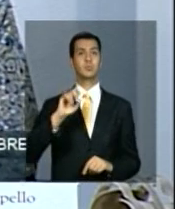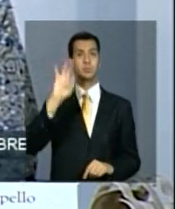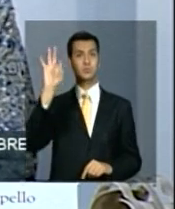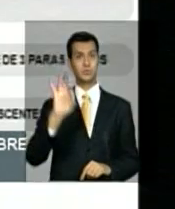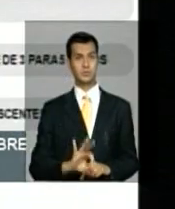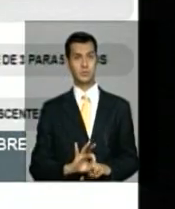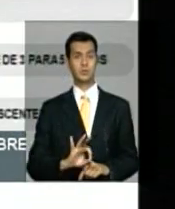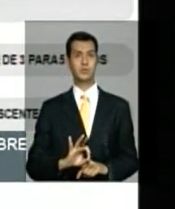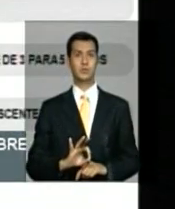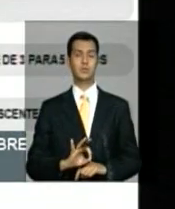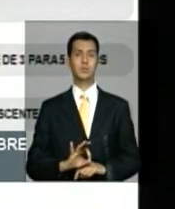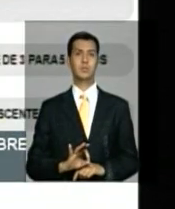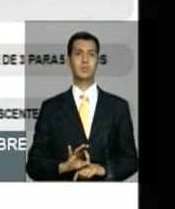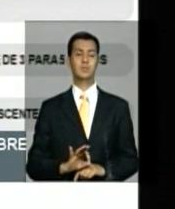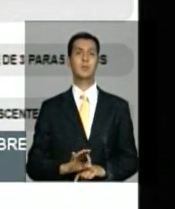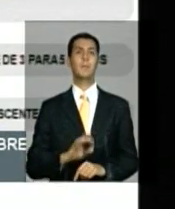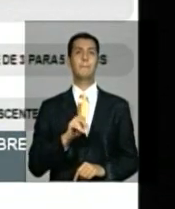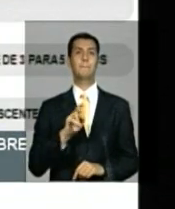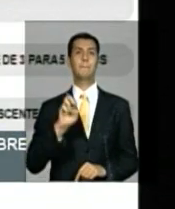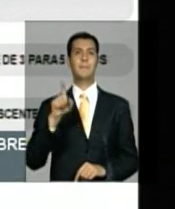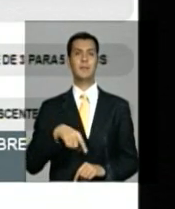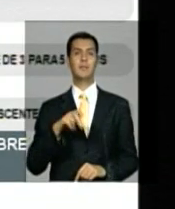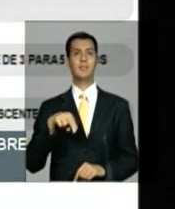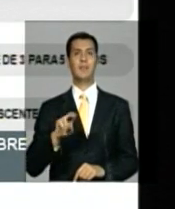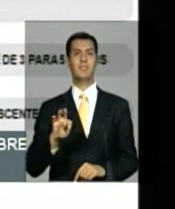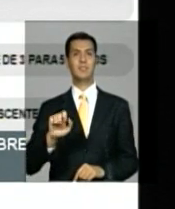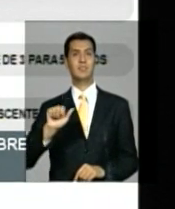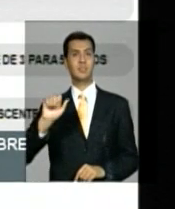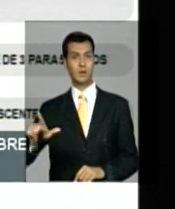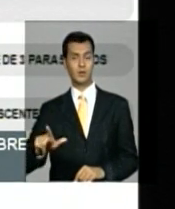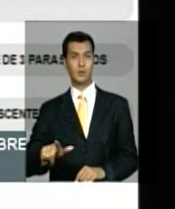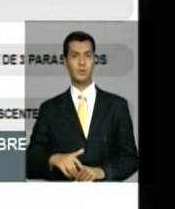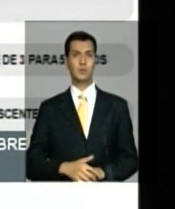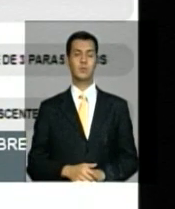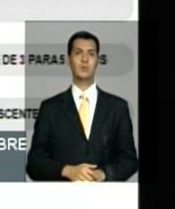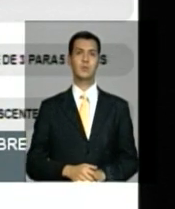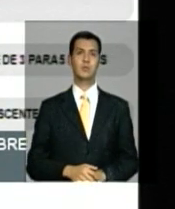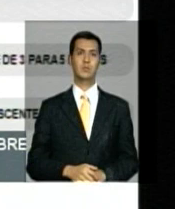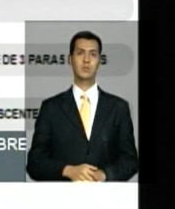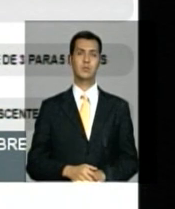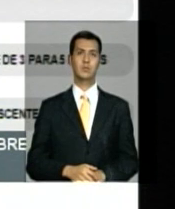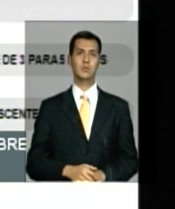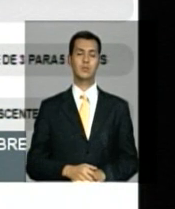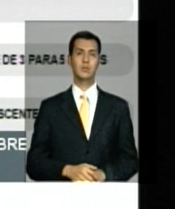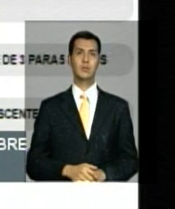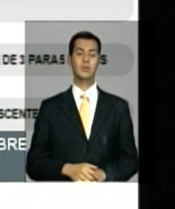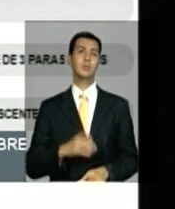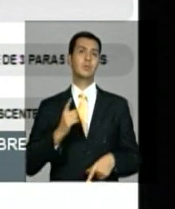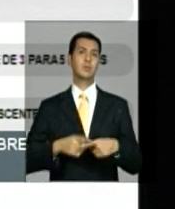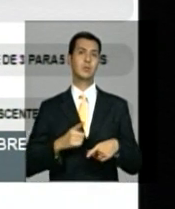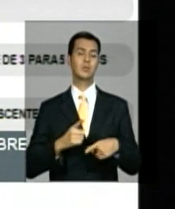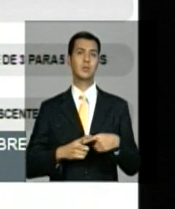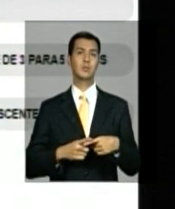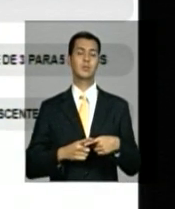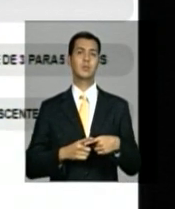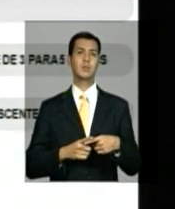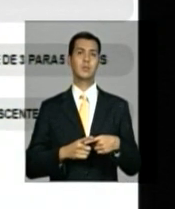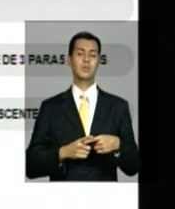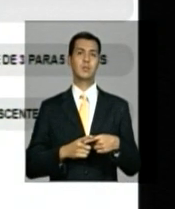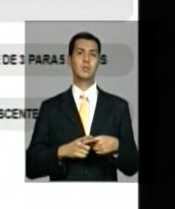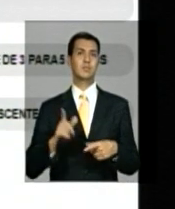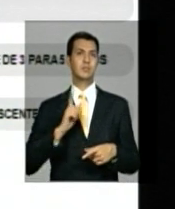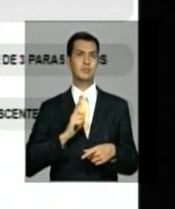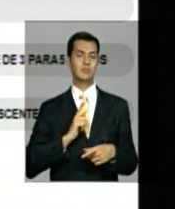a mais de pré-natal nas famílias do do Bolsa Família do que na média das